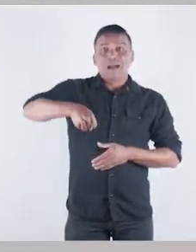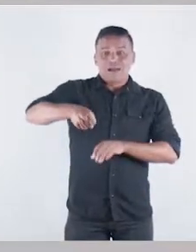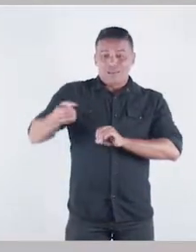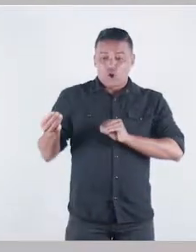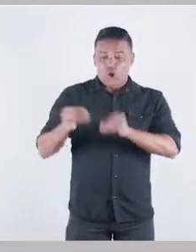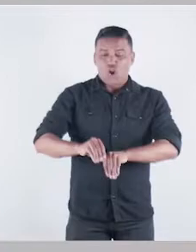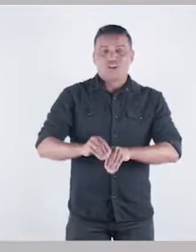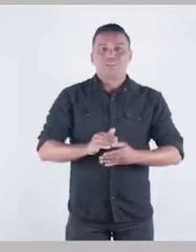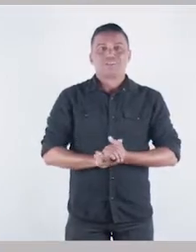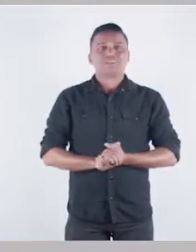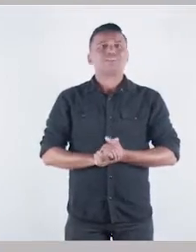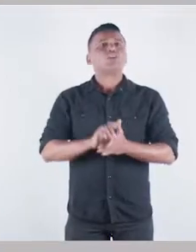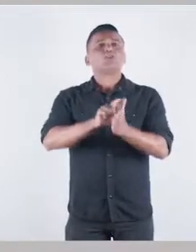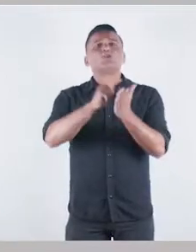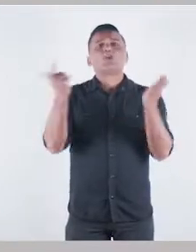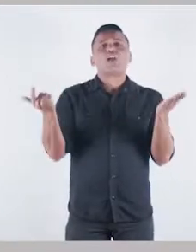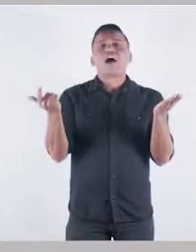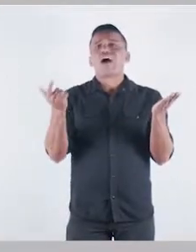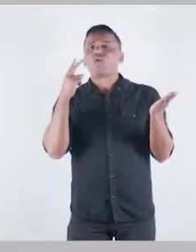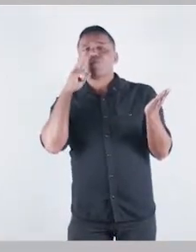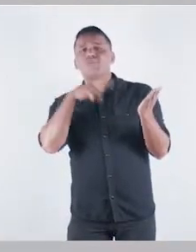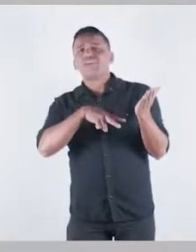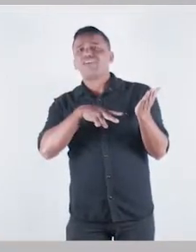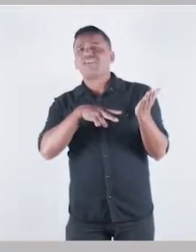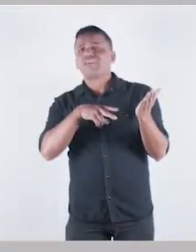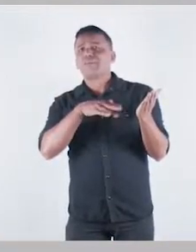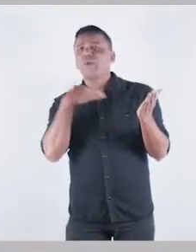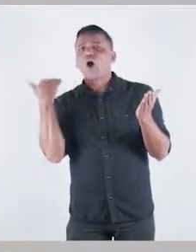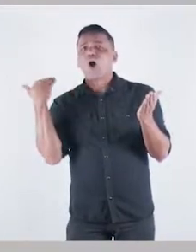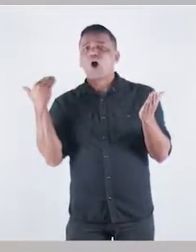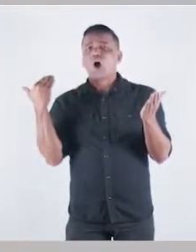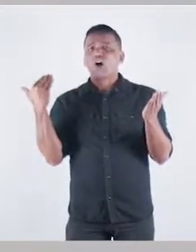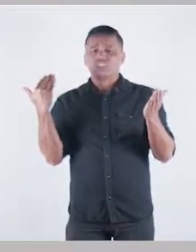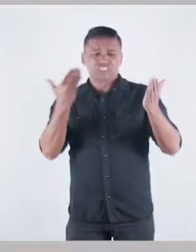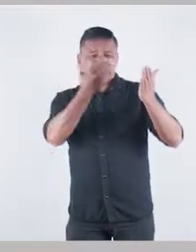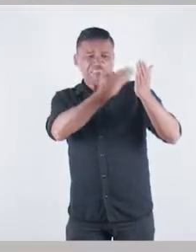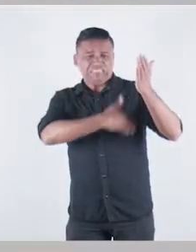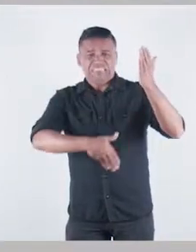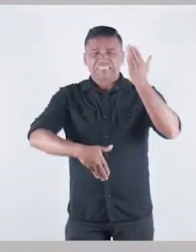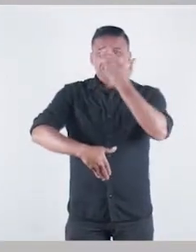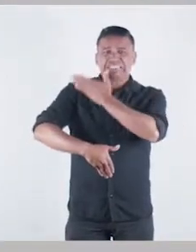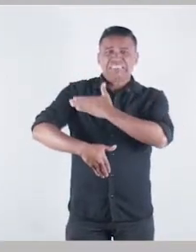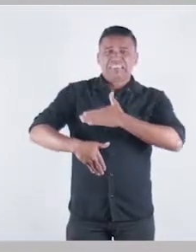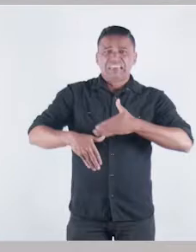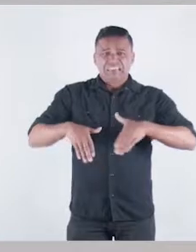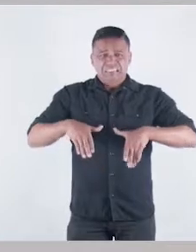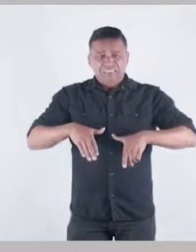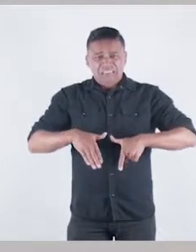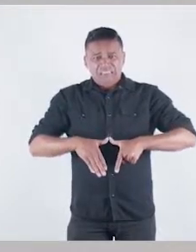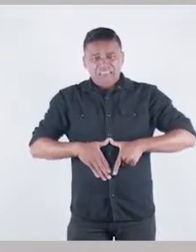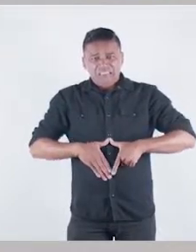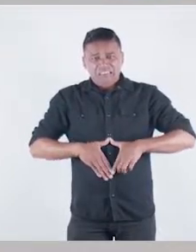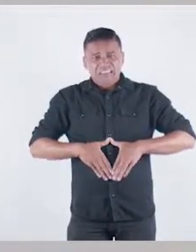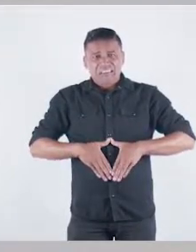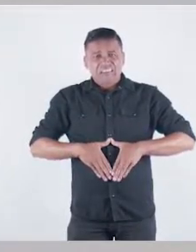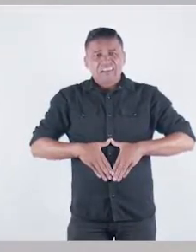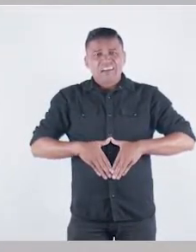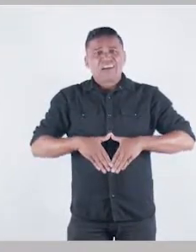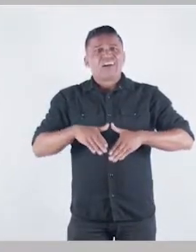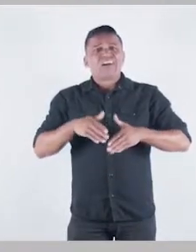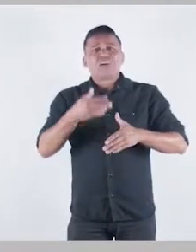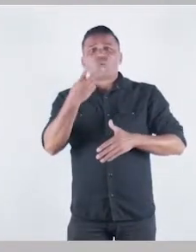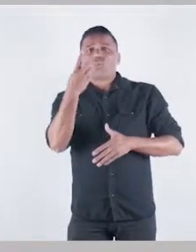jornais digitais da morte, nos órgãos genitais? O amor cortado,